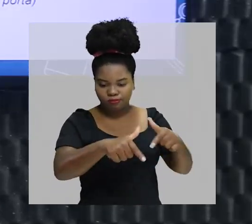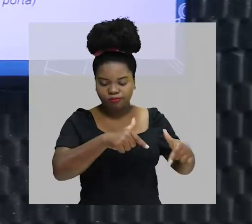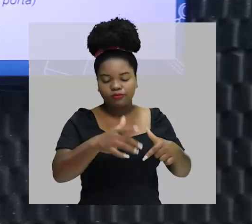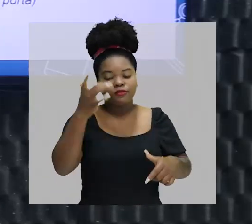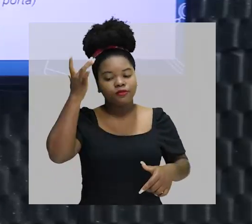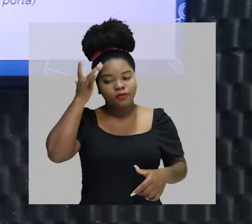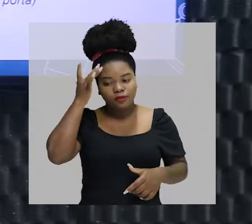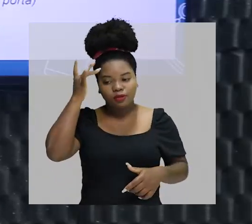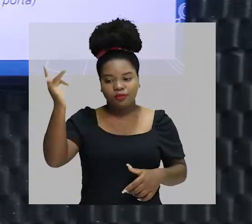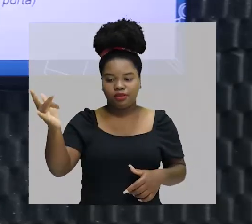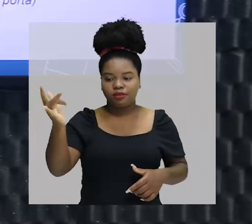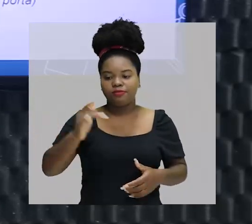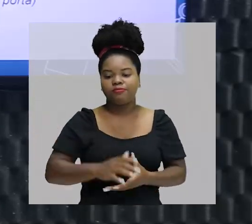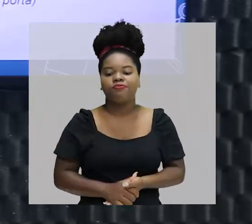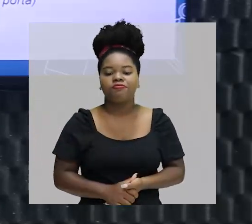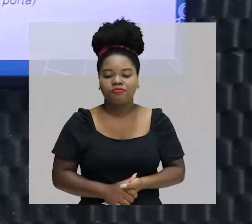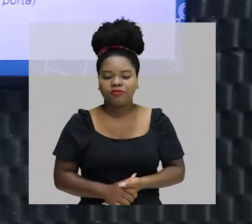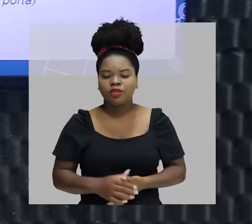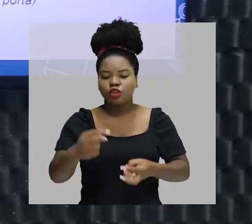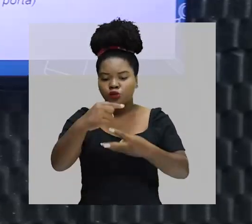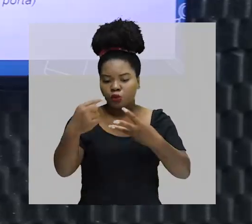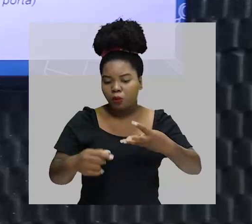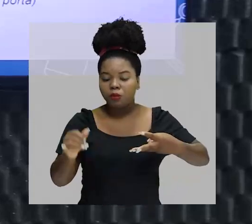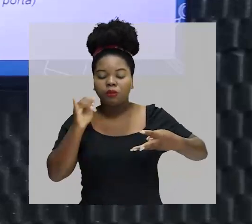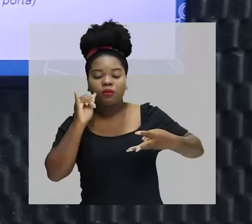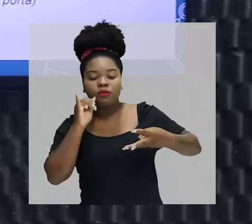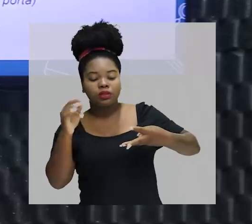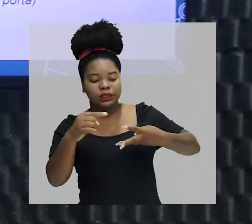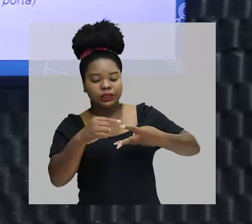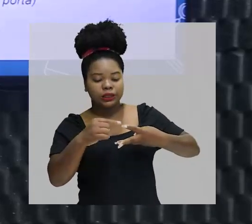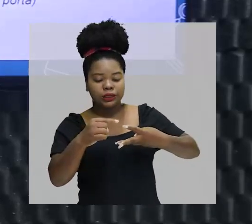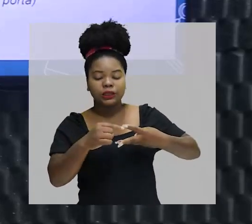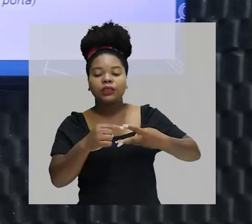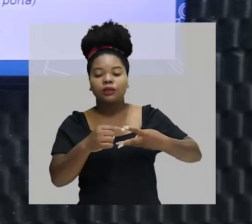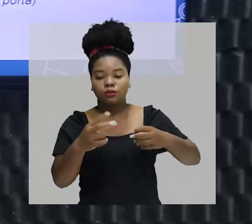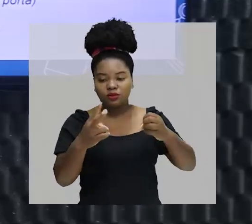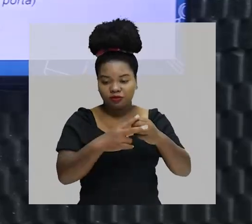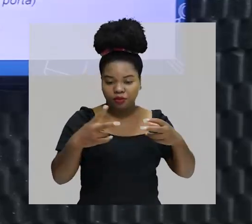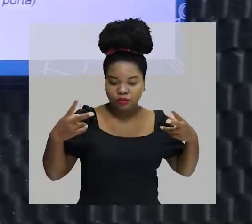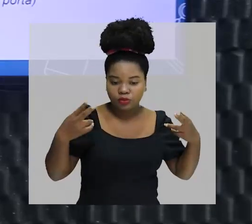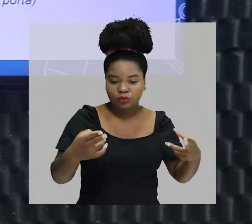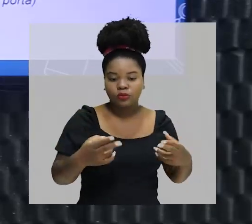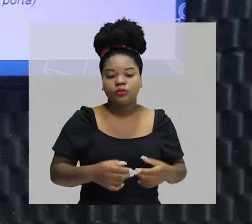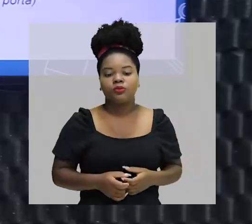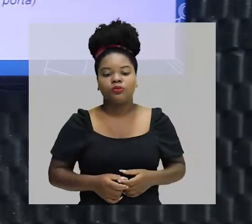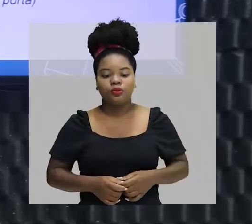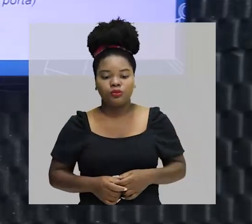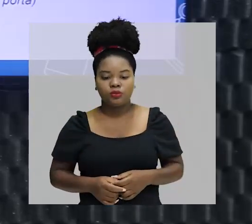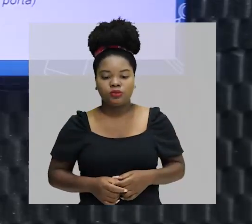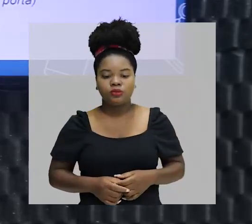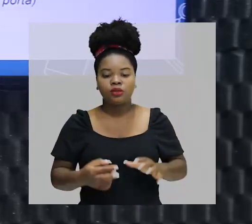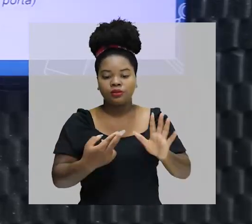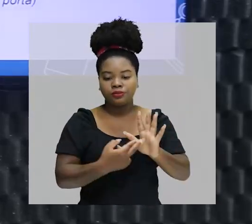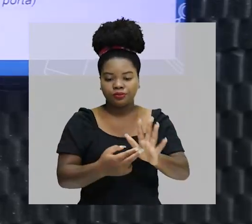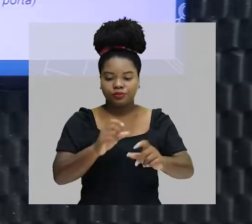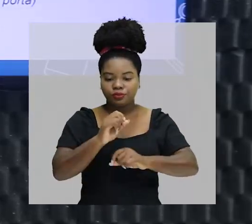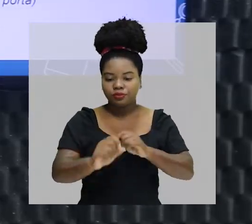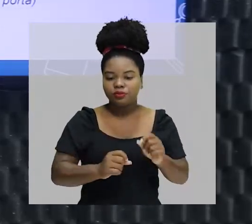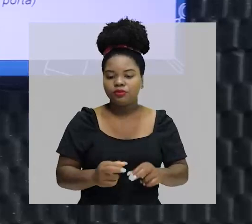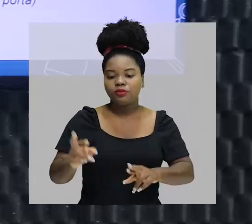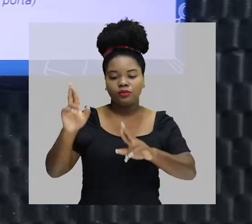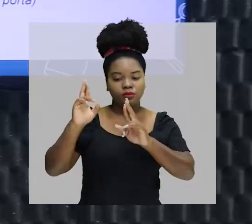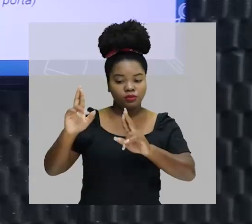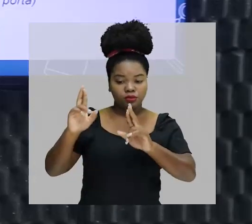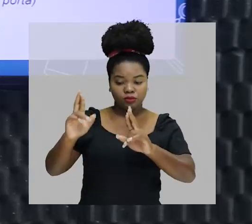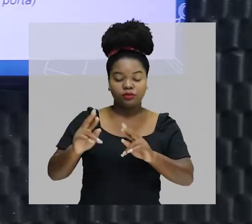escritório amanhã. Nos 3 exemplos, eu tenho a mesma ação, having lunch, representando uma